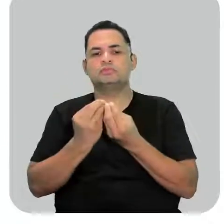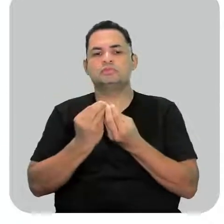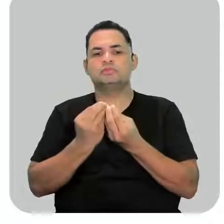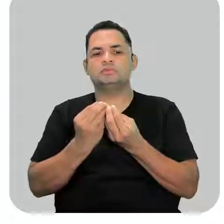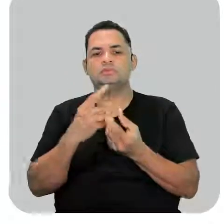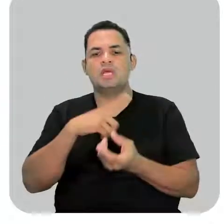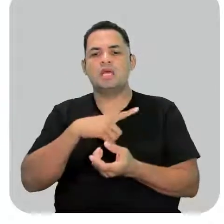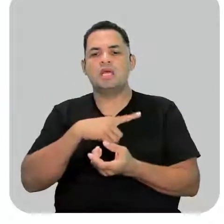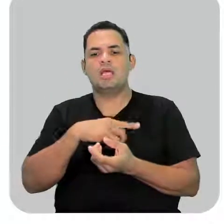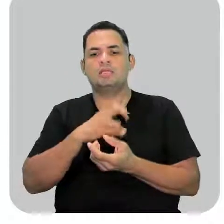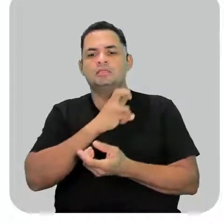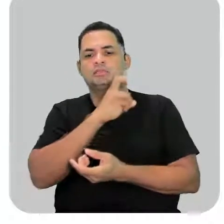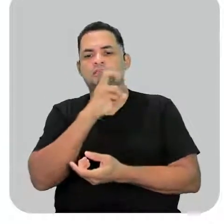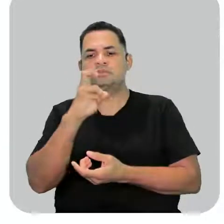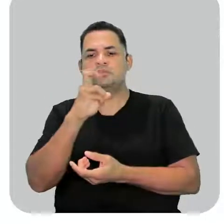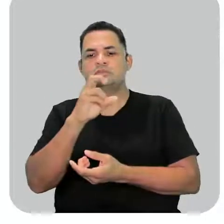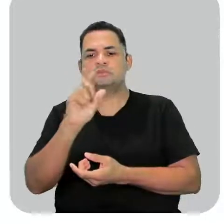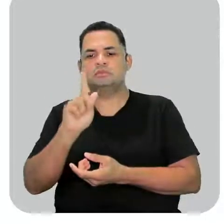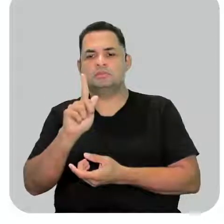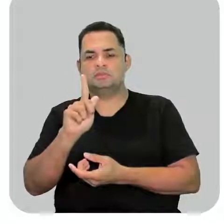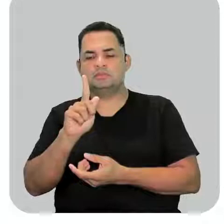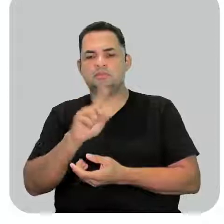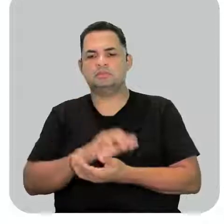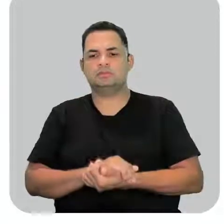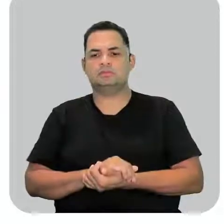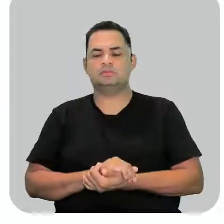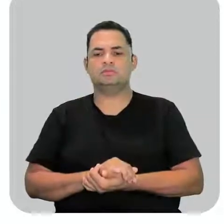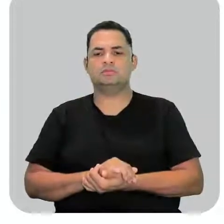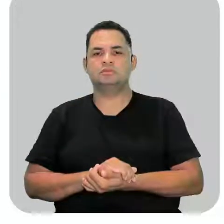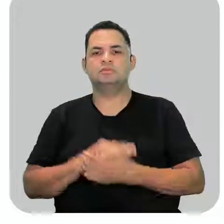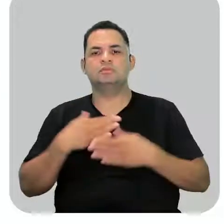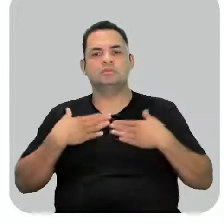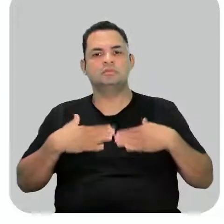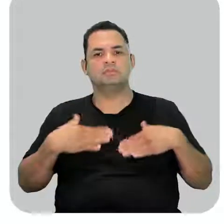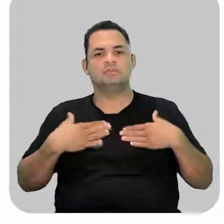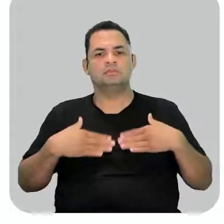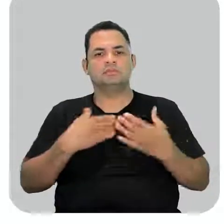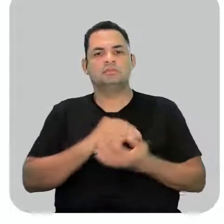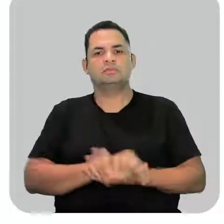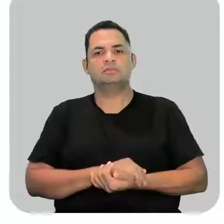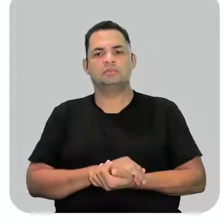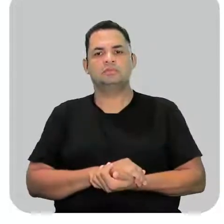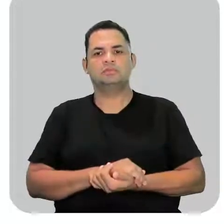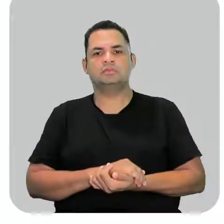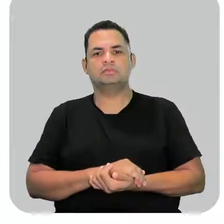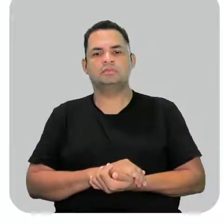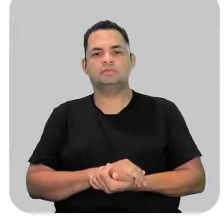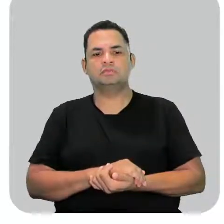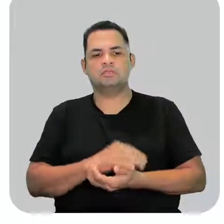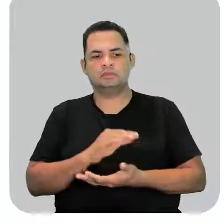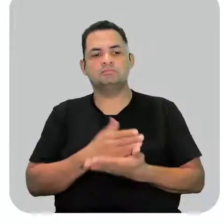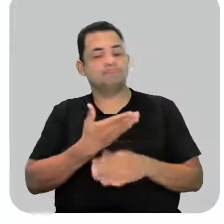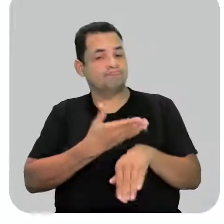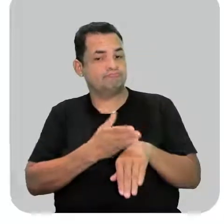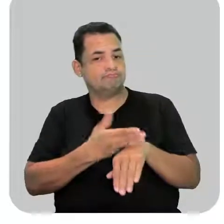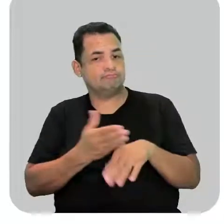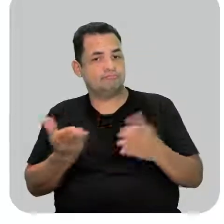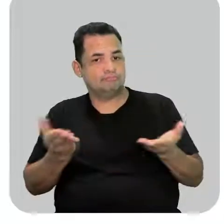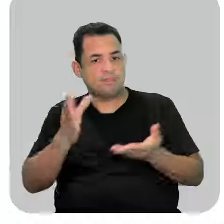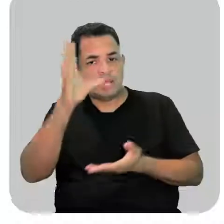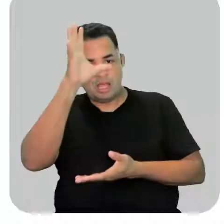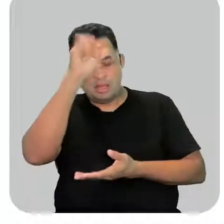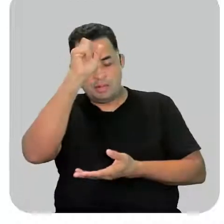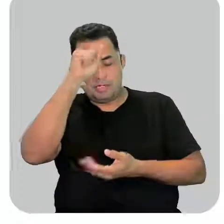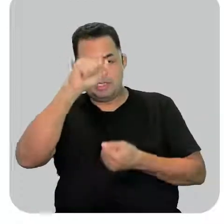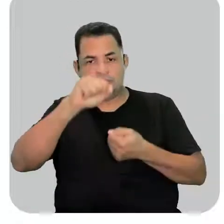nós vamos ter 55 gramas dela. Tranquilo? Então, vamos praticar.